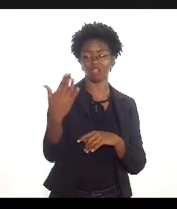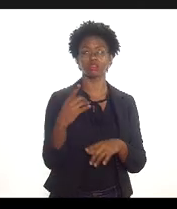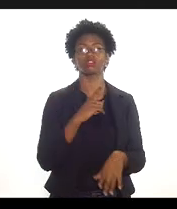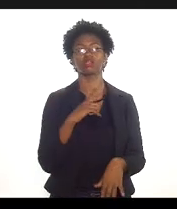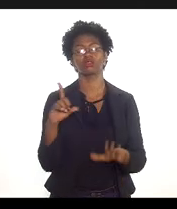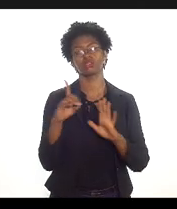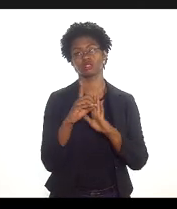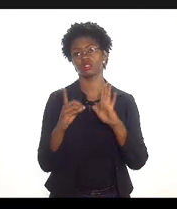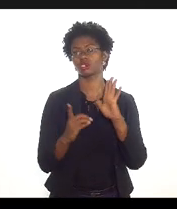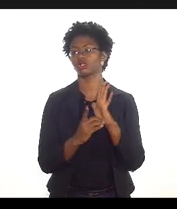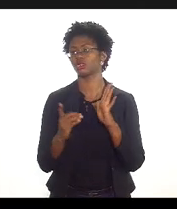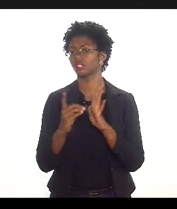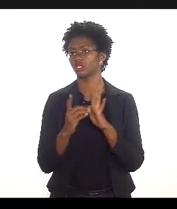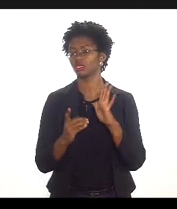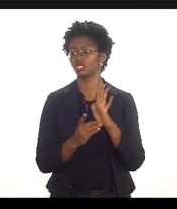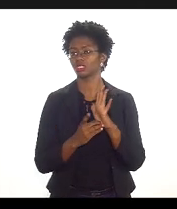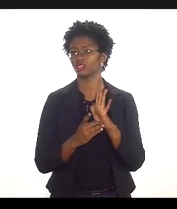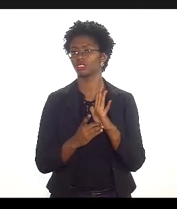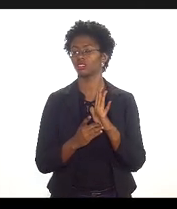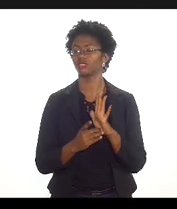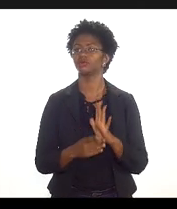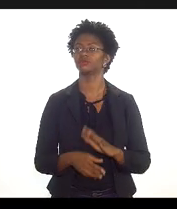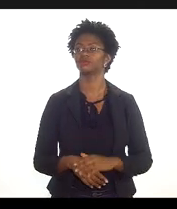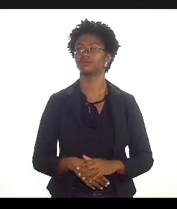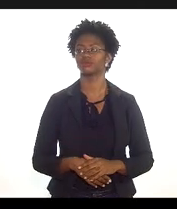decreto e são